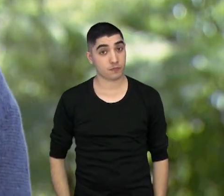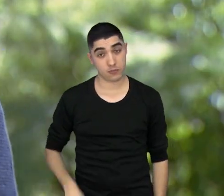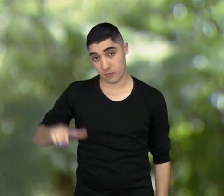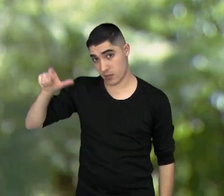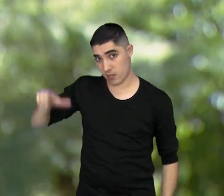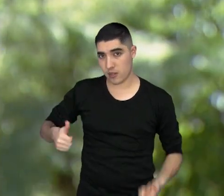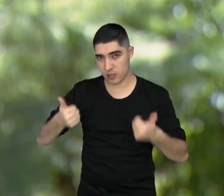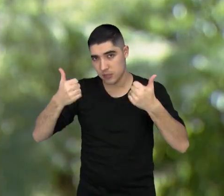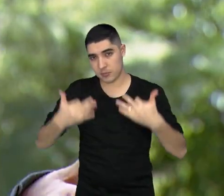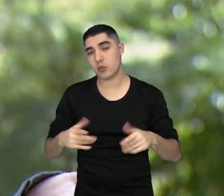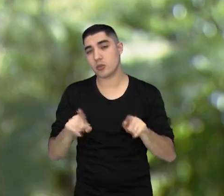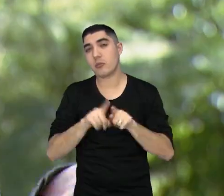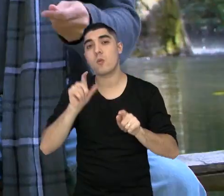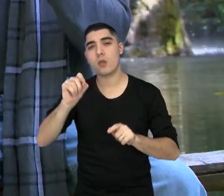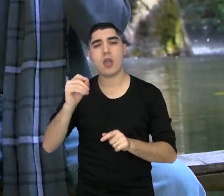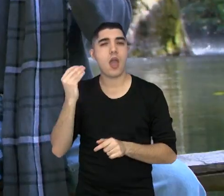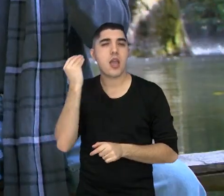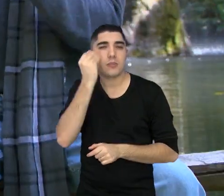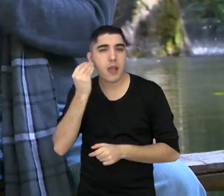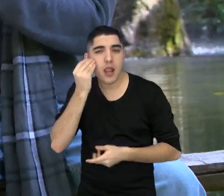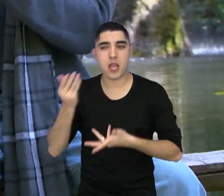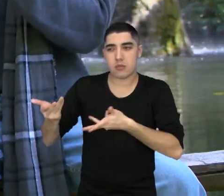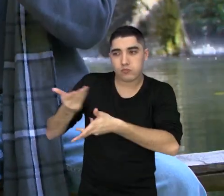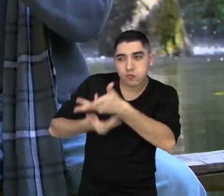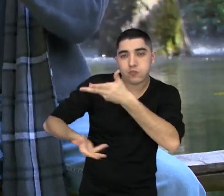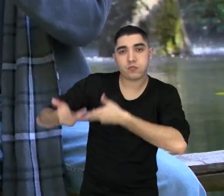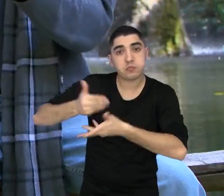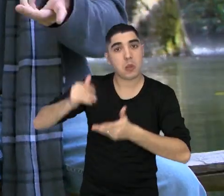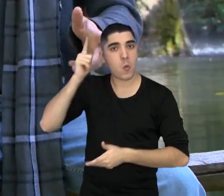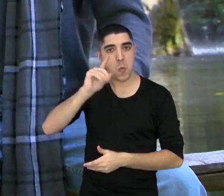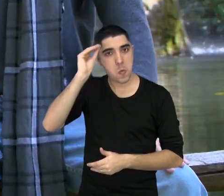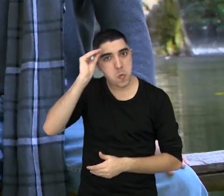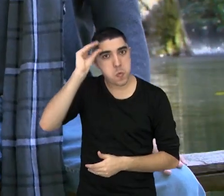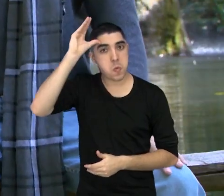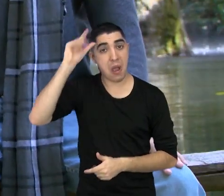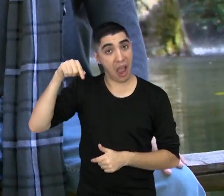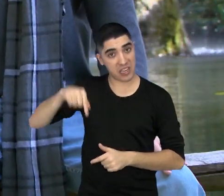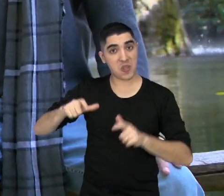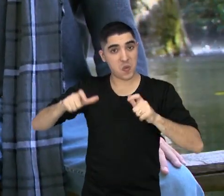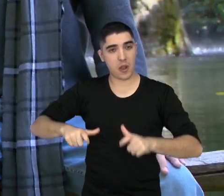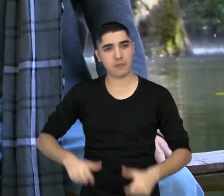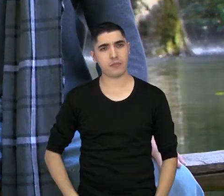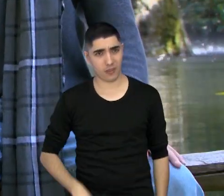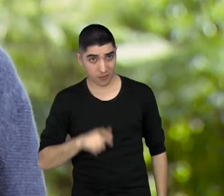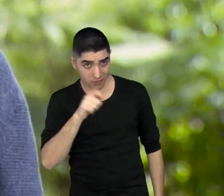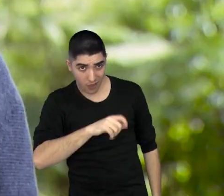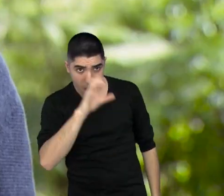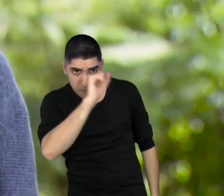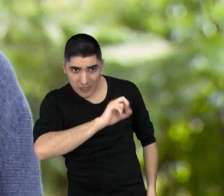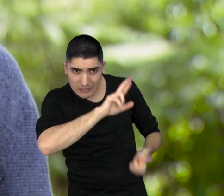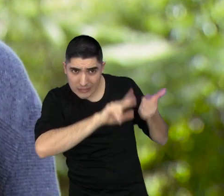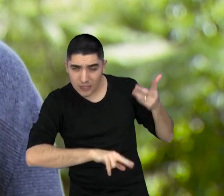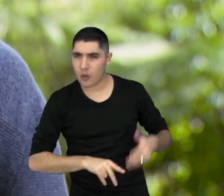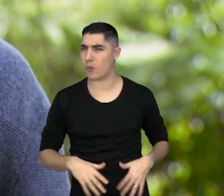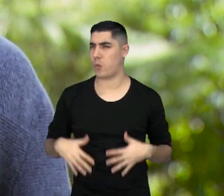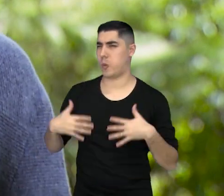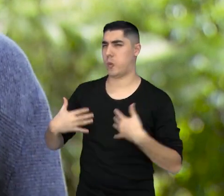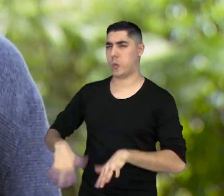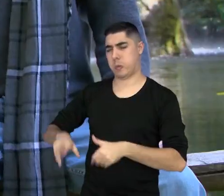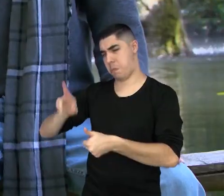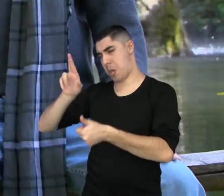também a troca de conhecimento que a vivência na fazenda proporciona. É rico? Muito, muito